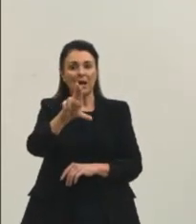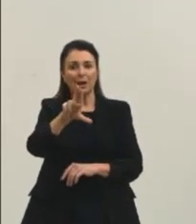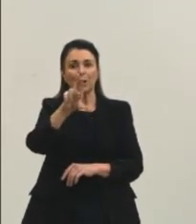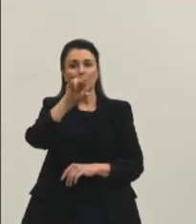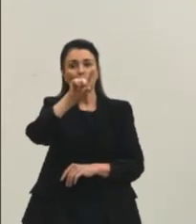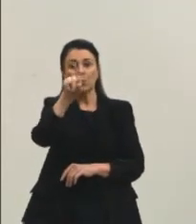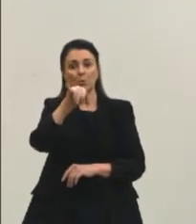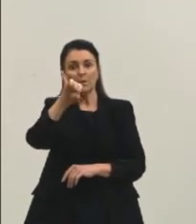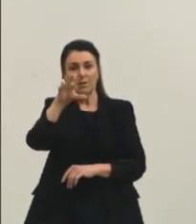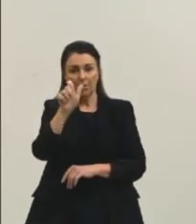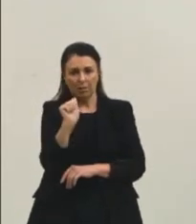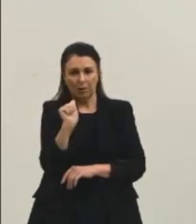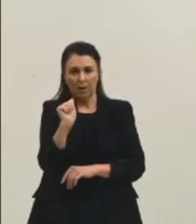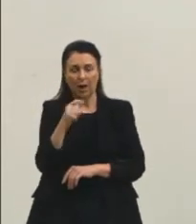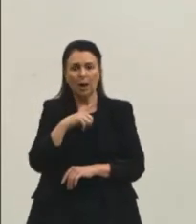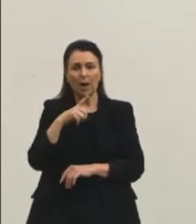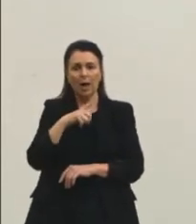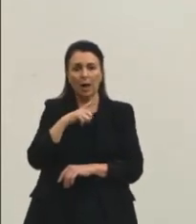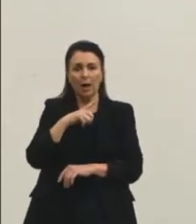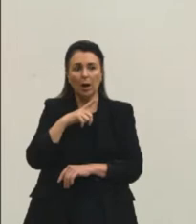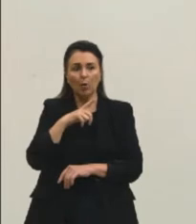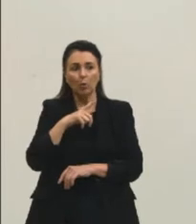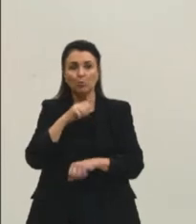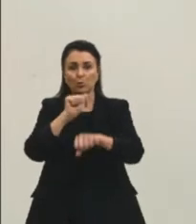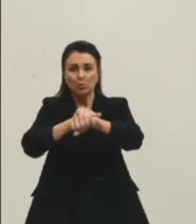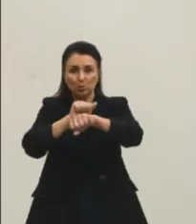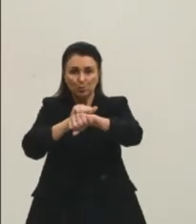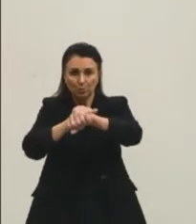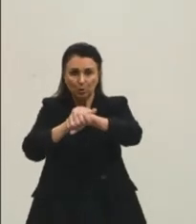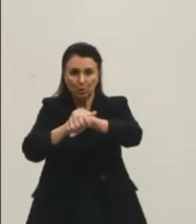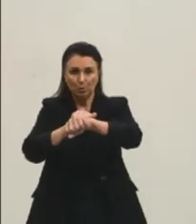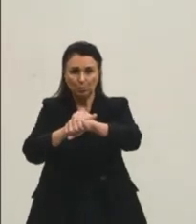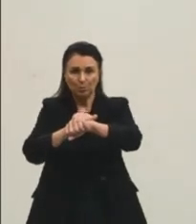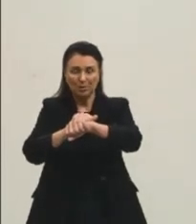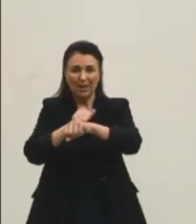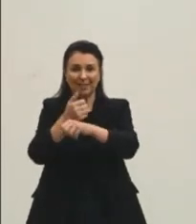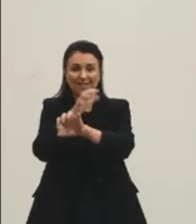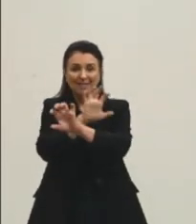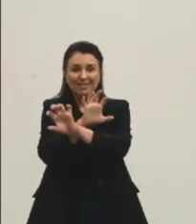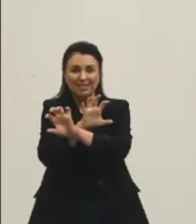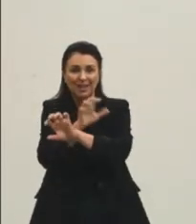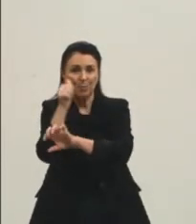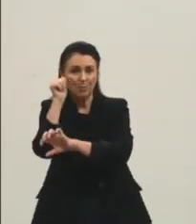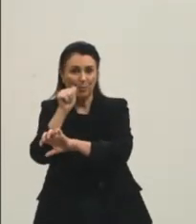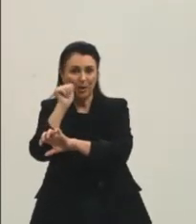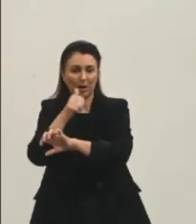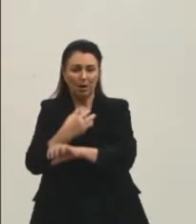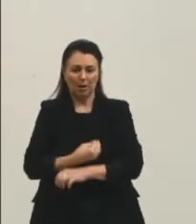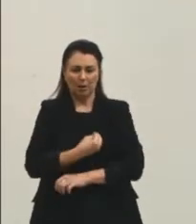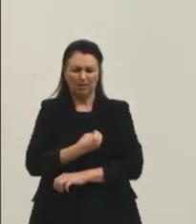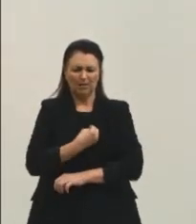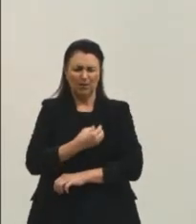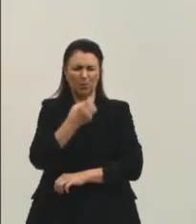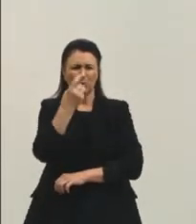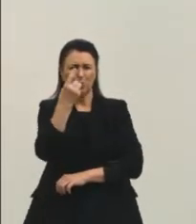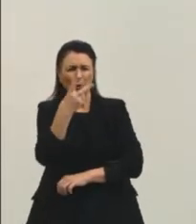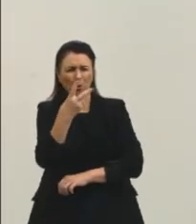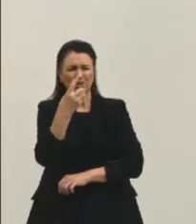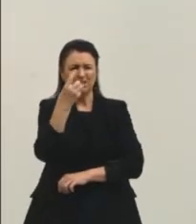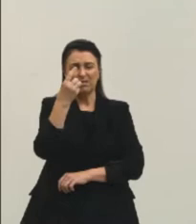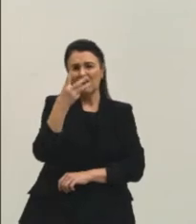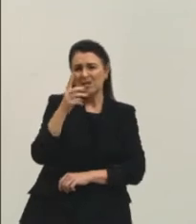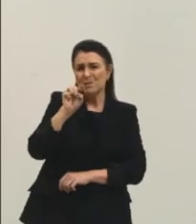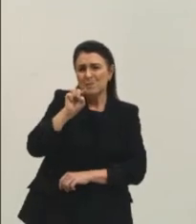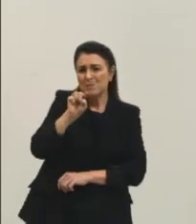que a gente conhece né que a gente tem o vestígio da sua existência e a Luzia ela viveu entre duas a 13